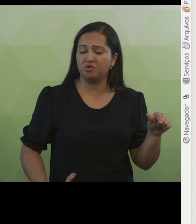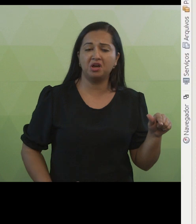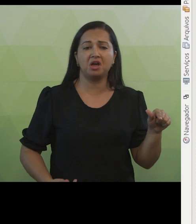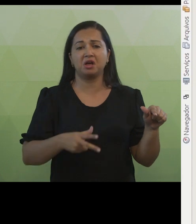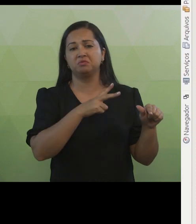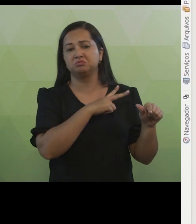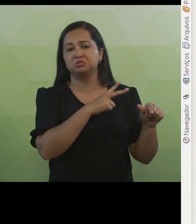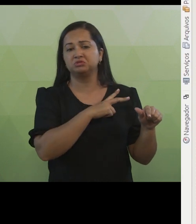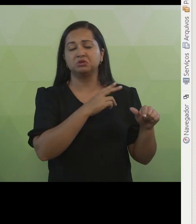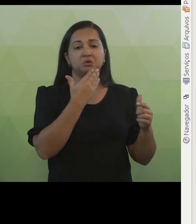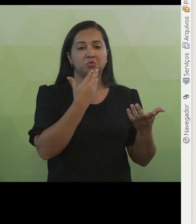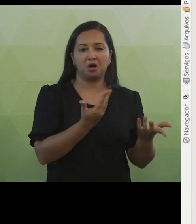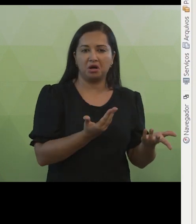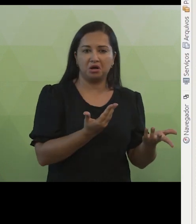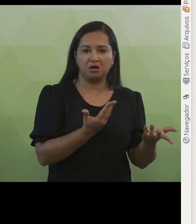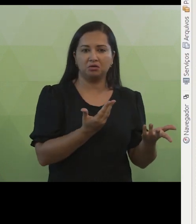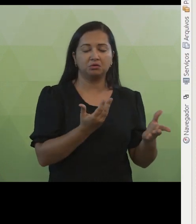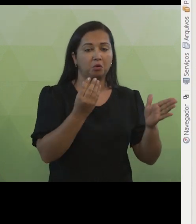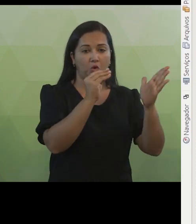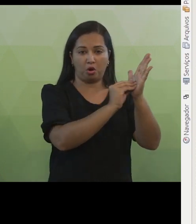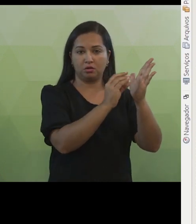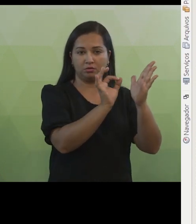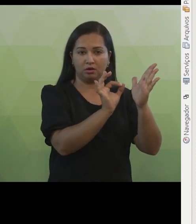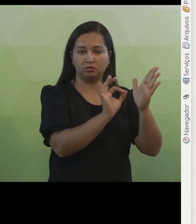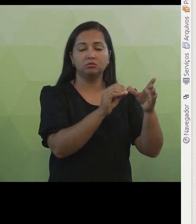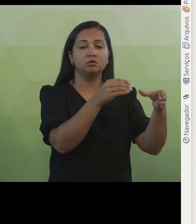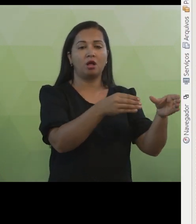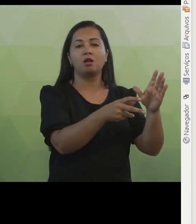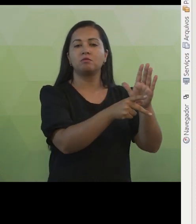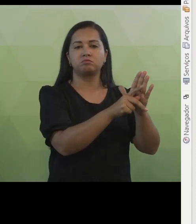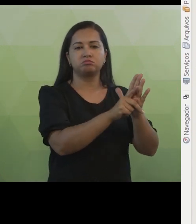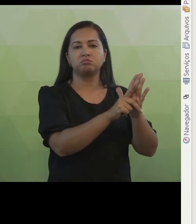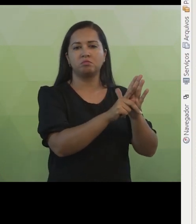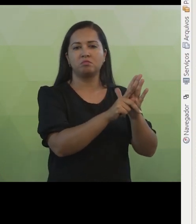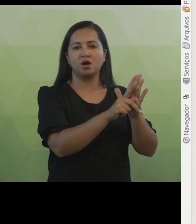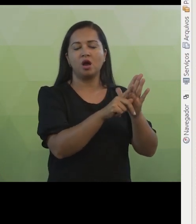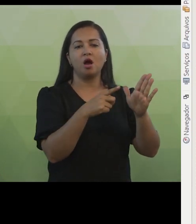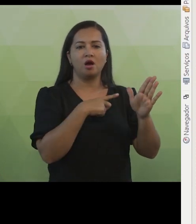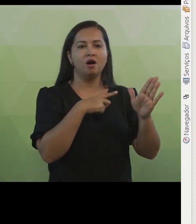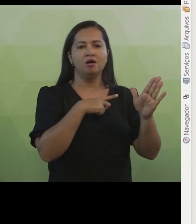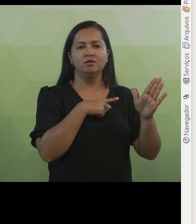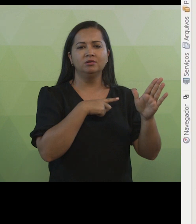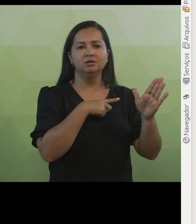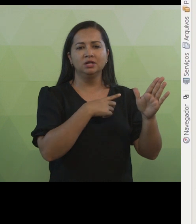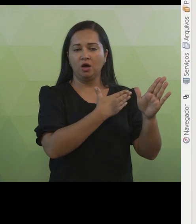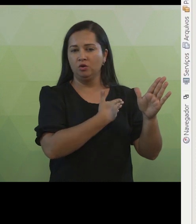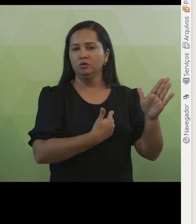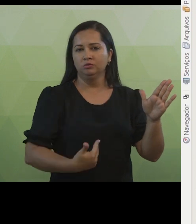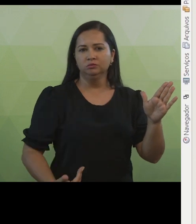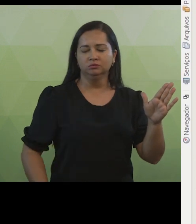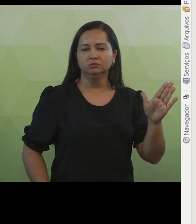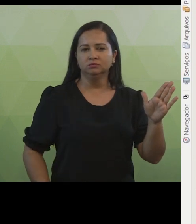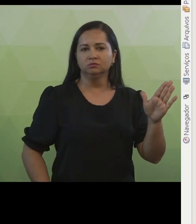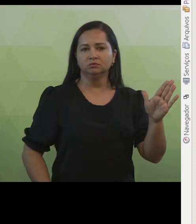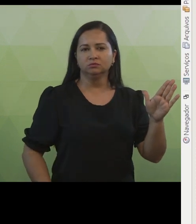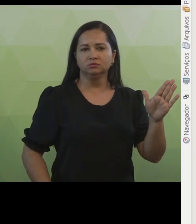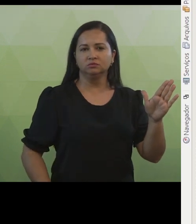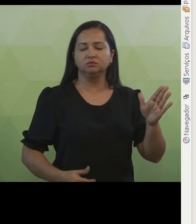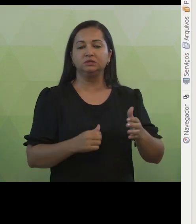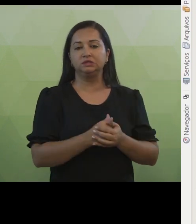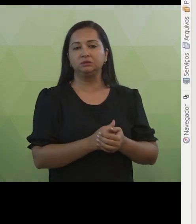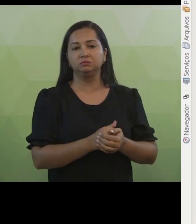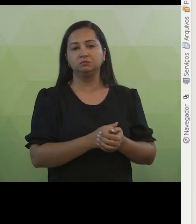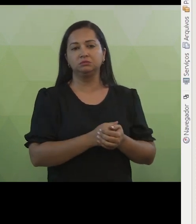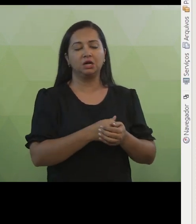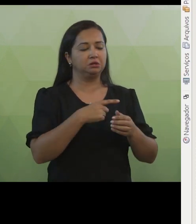automaticamente eles são do tipo público, ou seja, eu consigo fazer acesso aqui ao atributo diretamente pelo